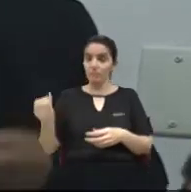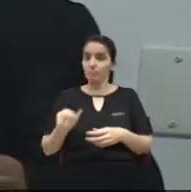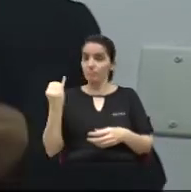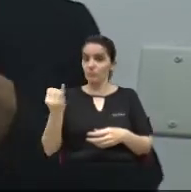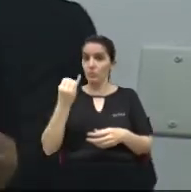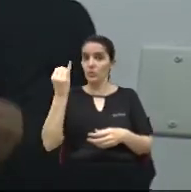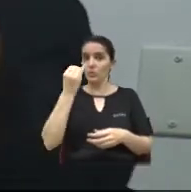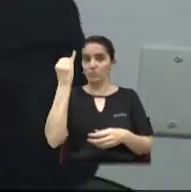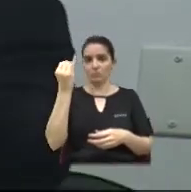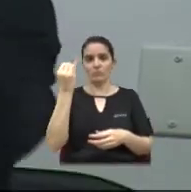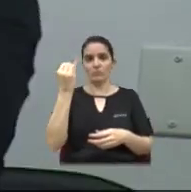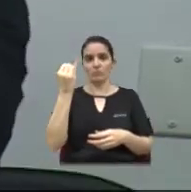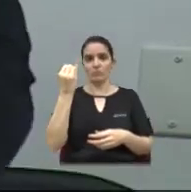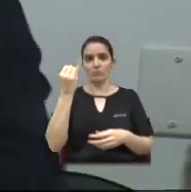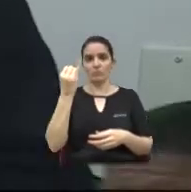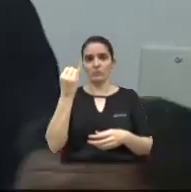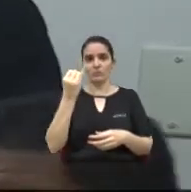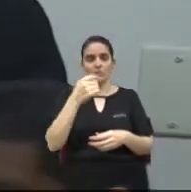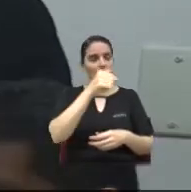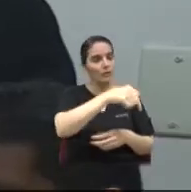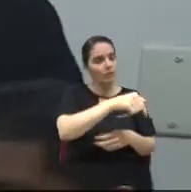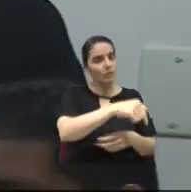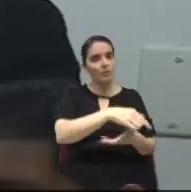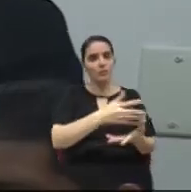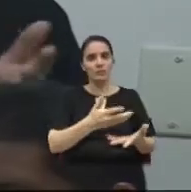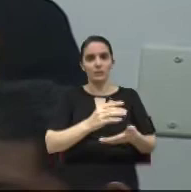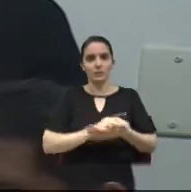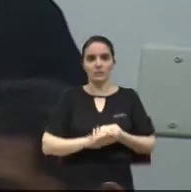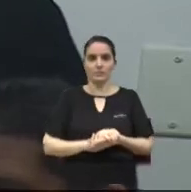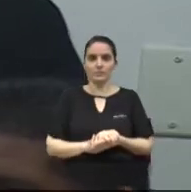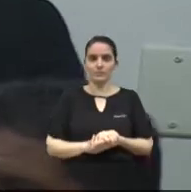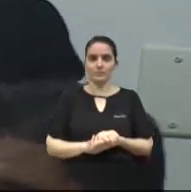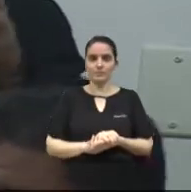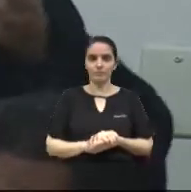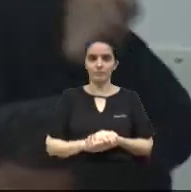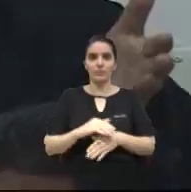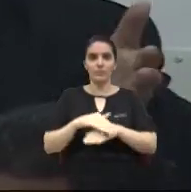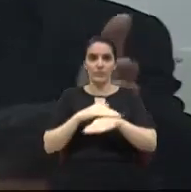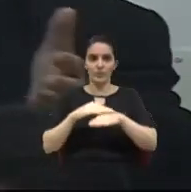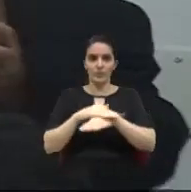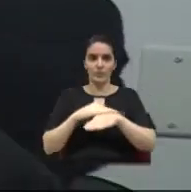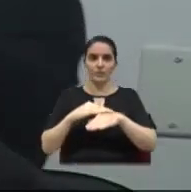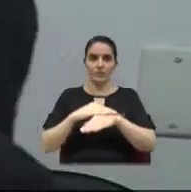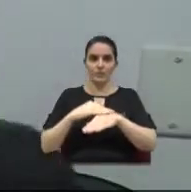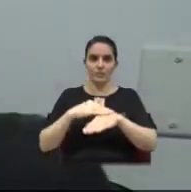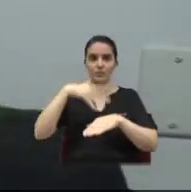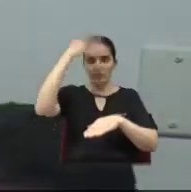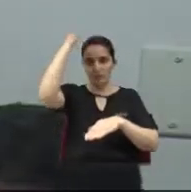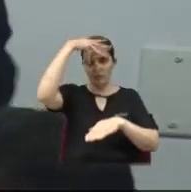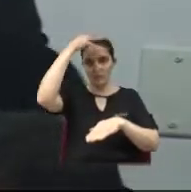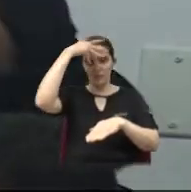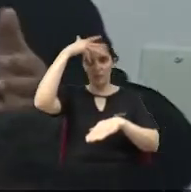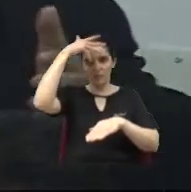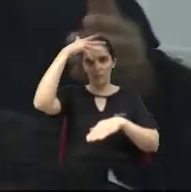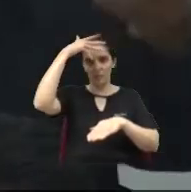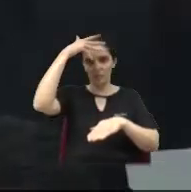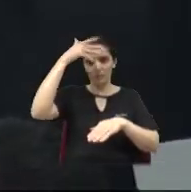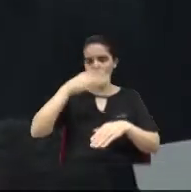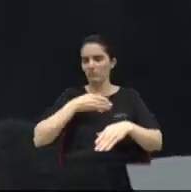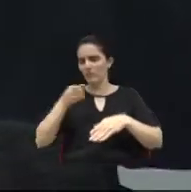que ficasse lá e não criasse essa situação. Até conversando com a vereadora Érica, a gente sai daqui, vai para lá, faz a